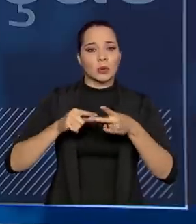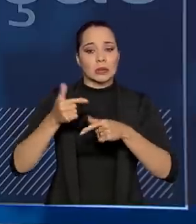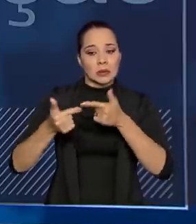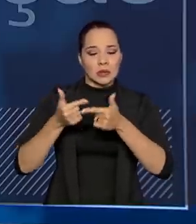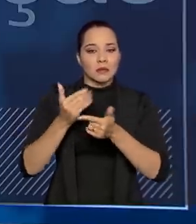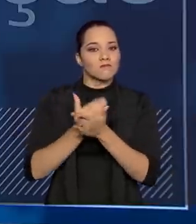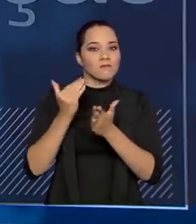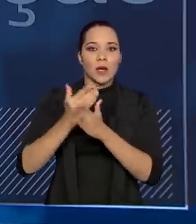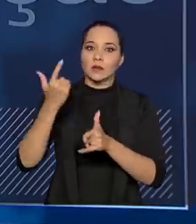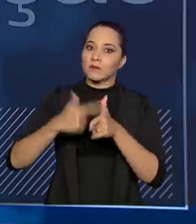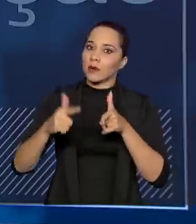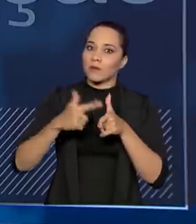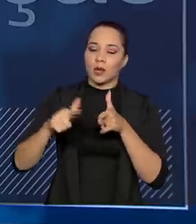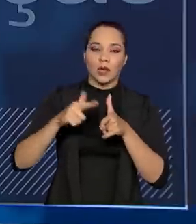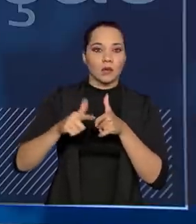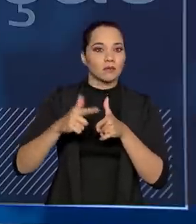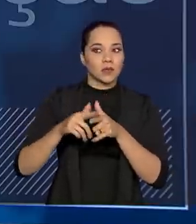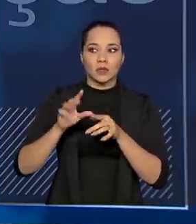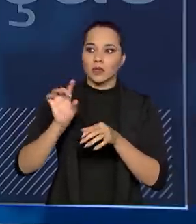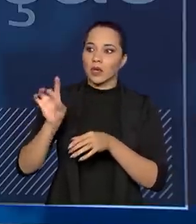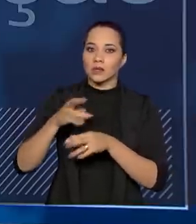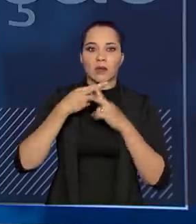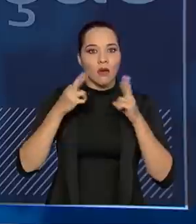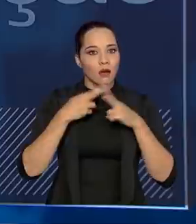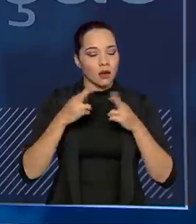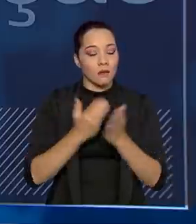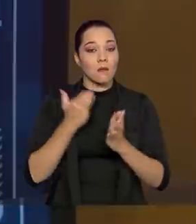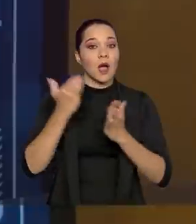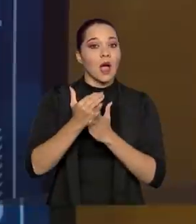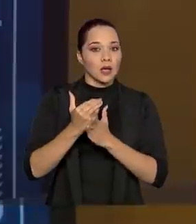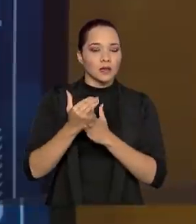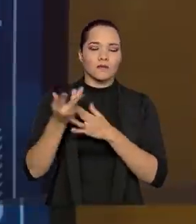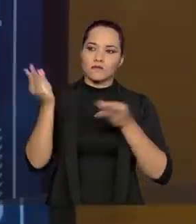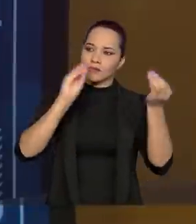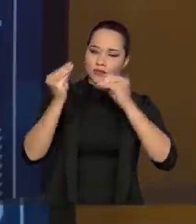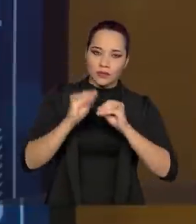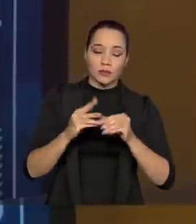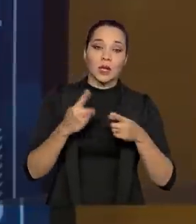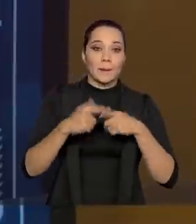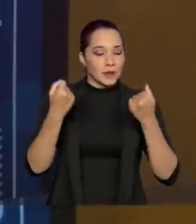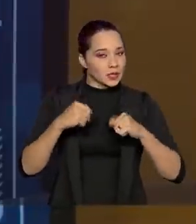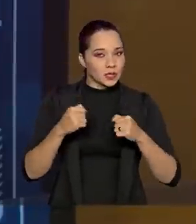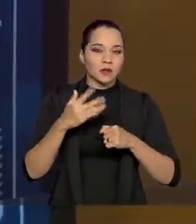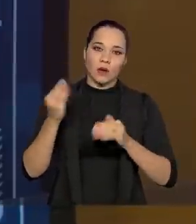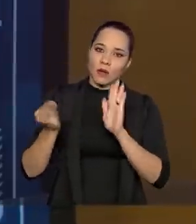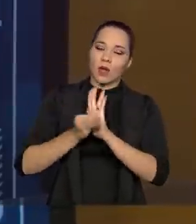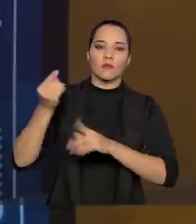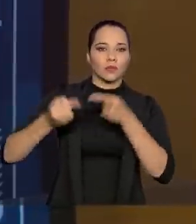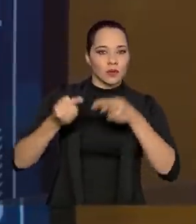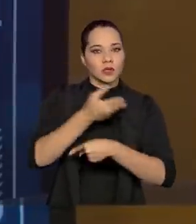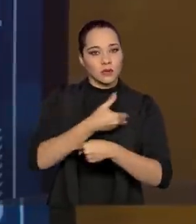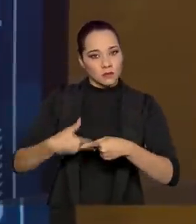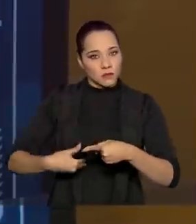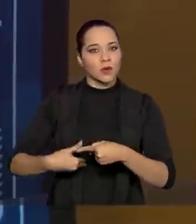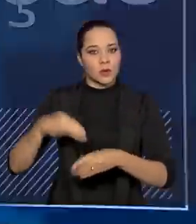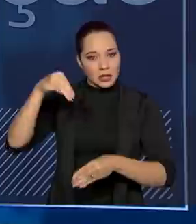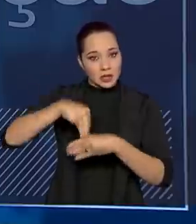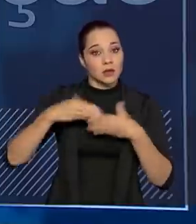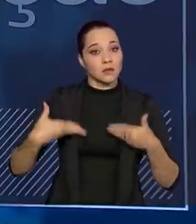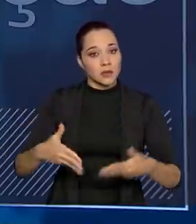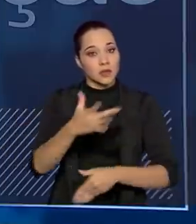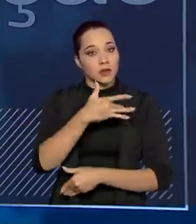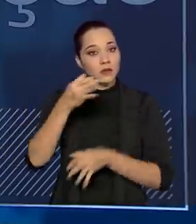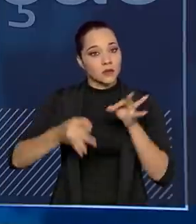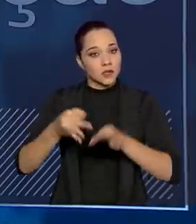mais problemas dos consumidores no país, porque nós precisamos definir políticas públicas dentro do Ministério da